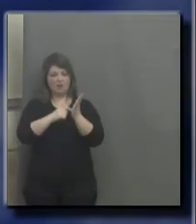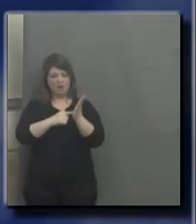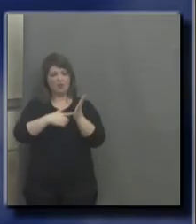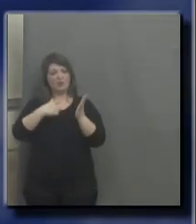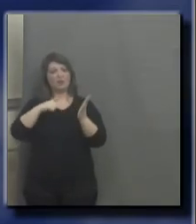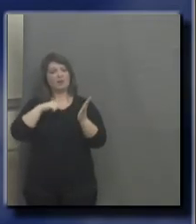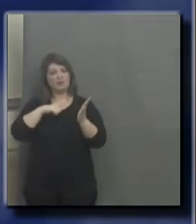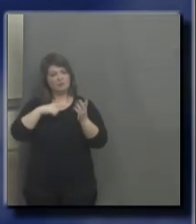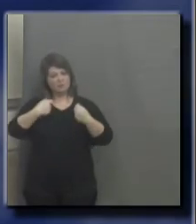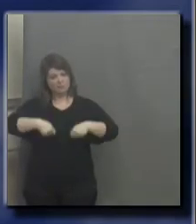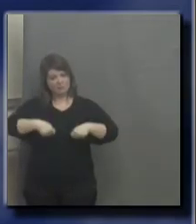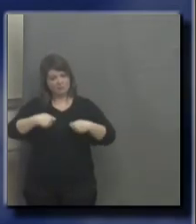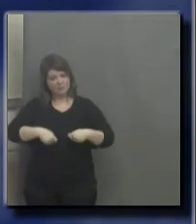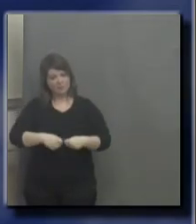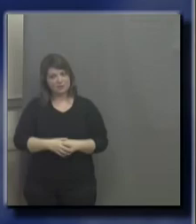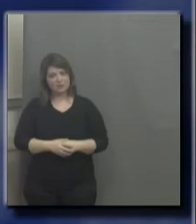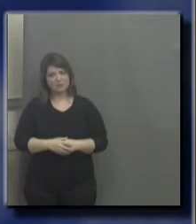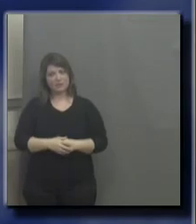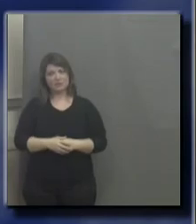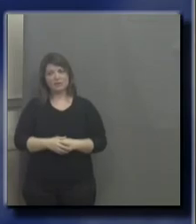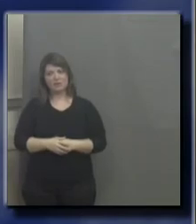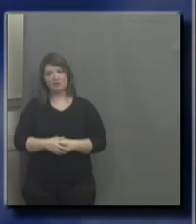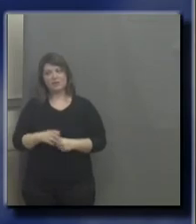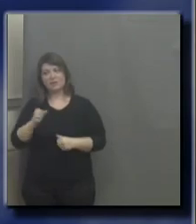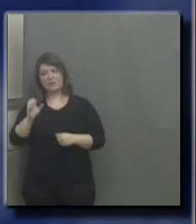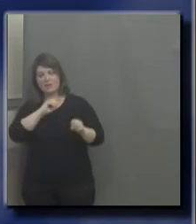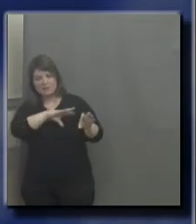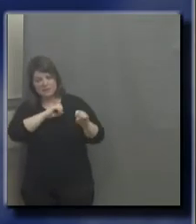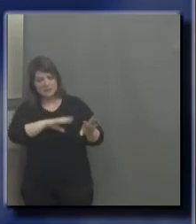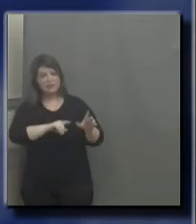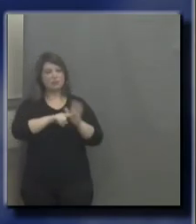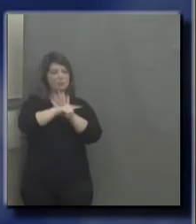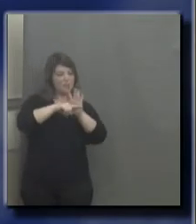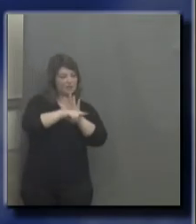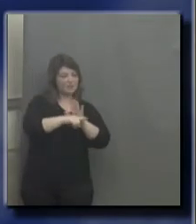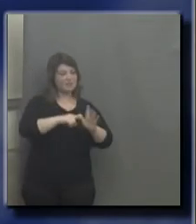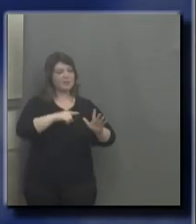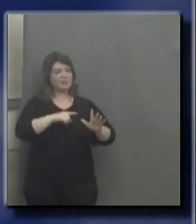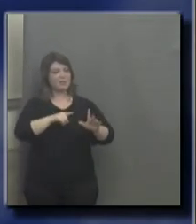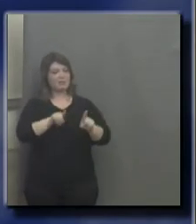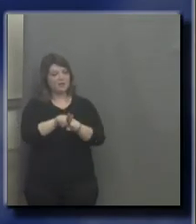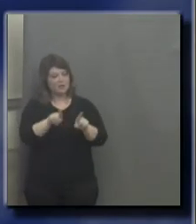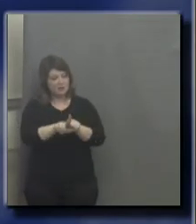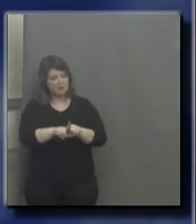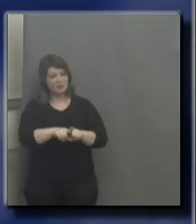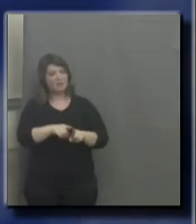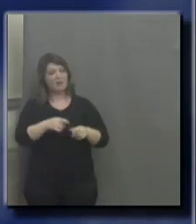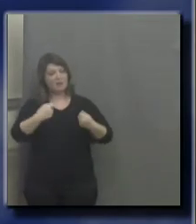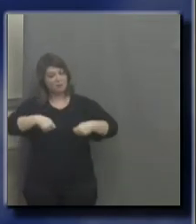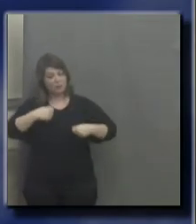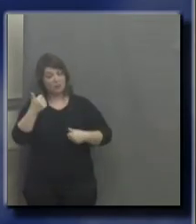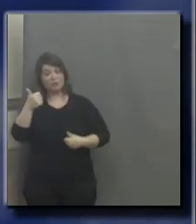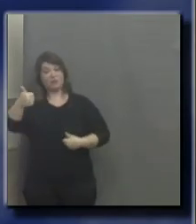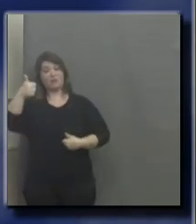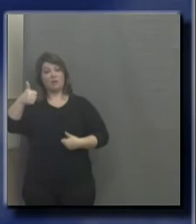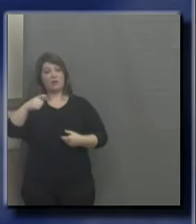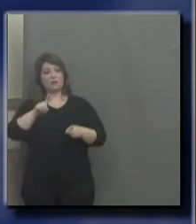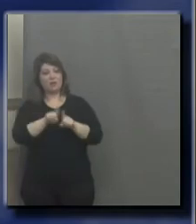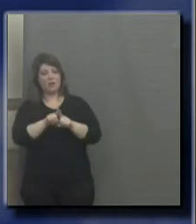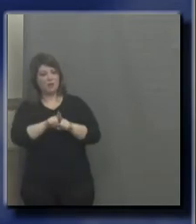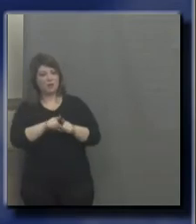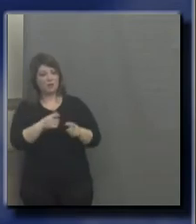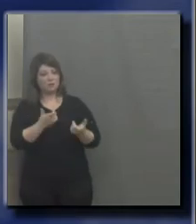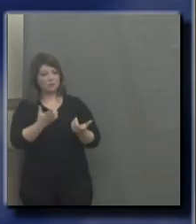uma indissociabilidade entre ensino, pesquisa e extensão e valoriza a intersetorialidade, inclusive